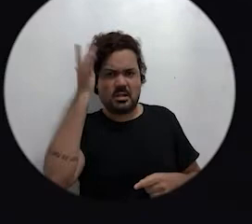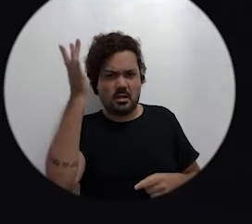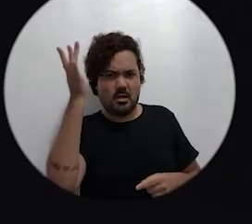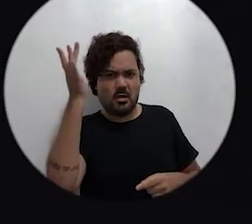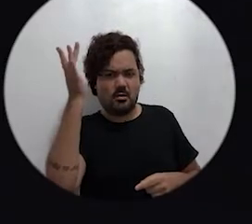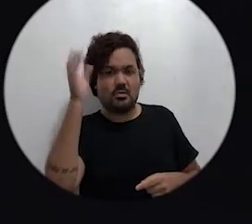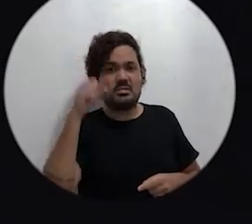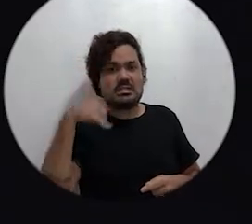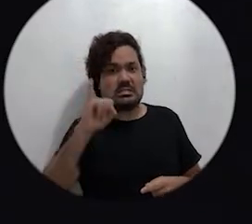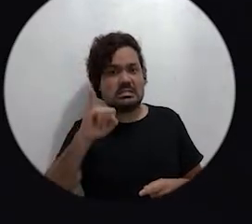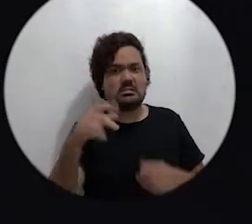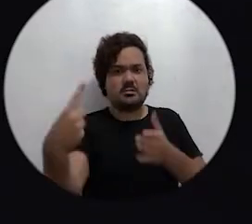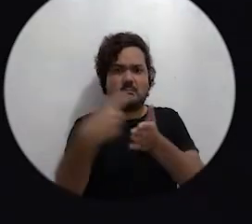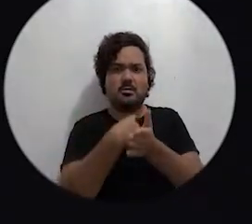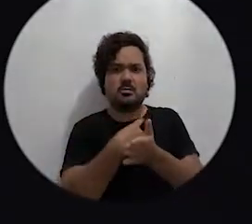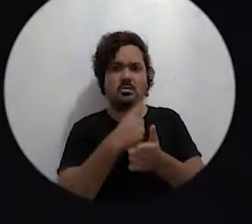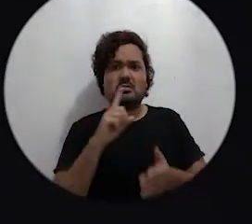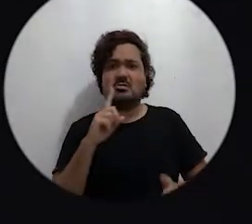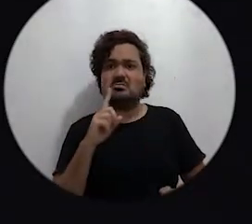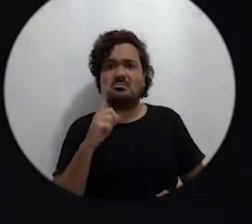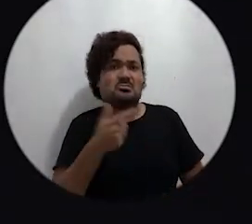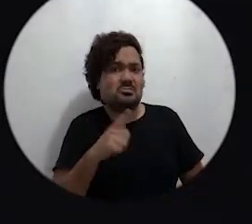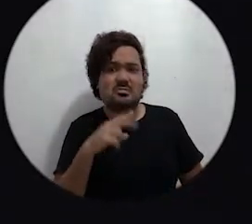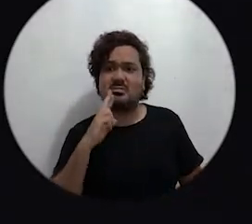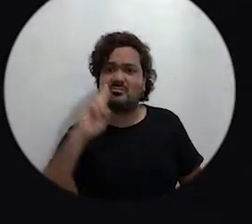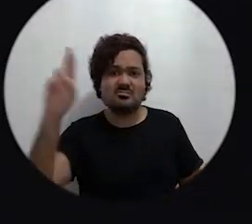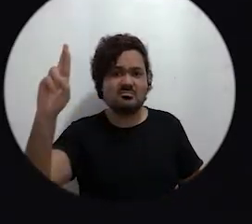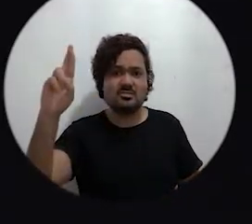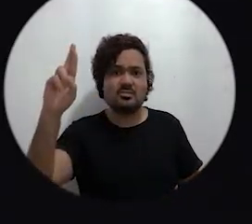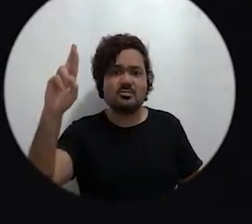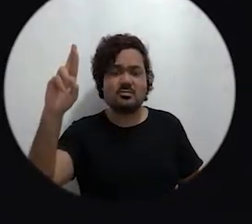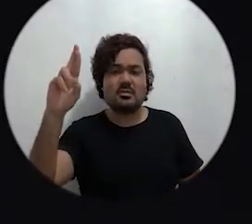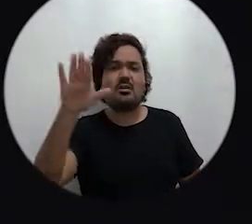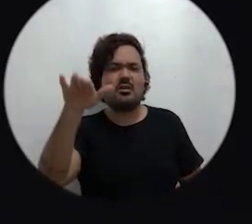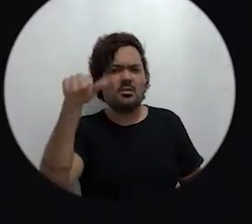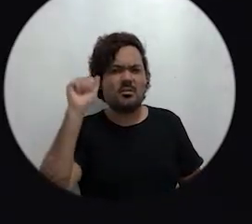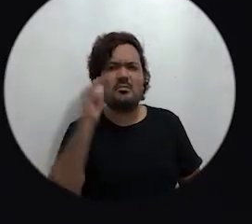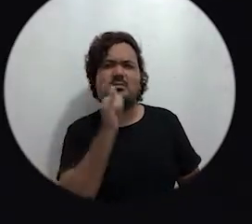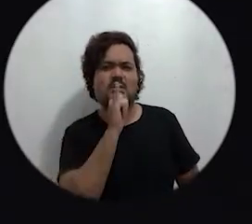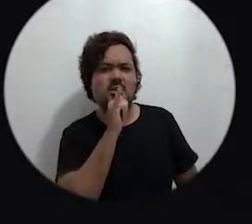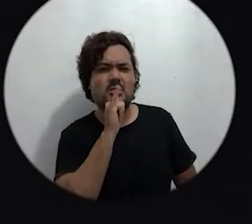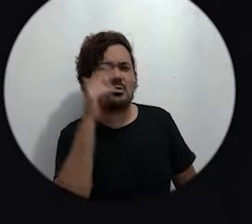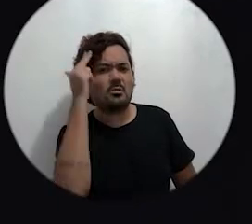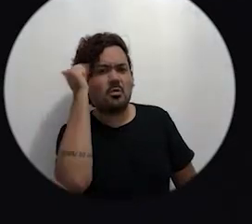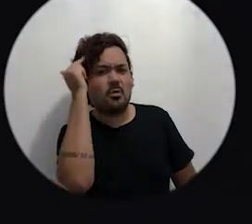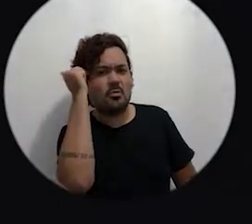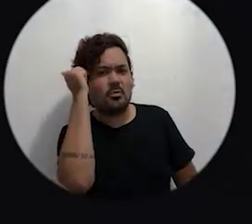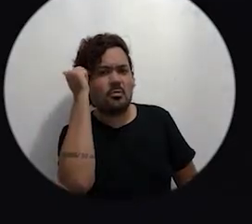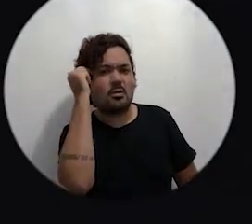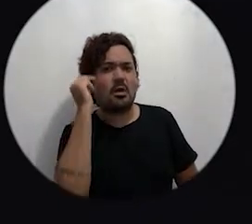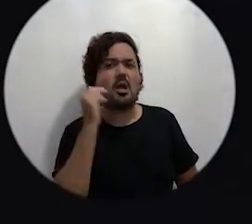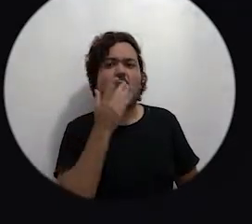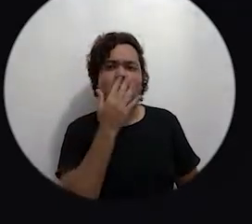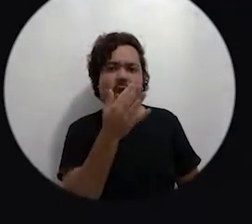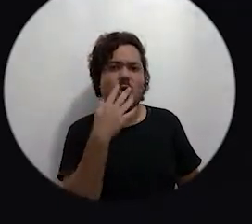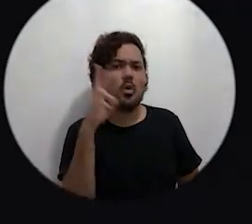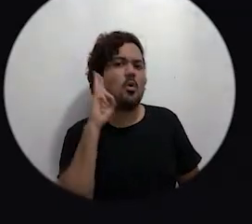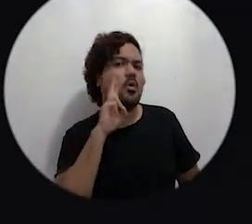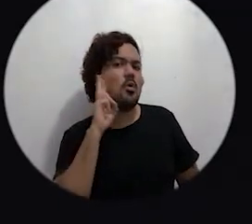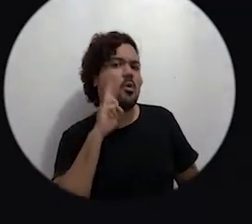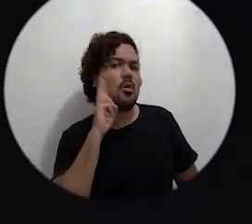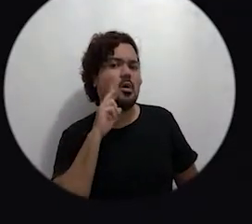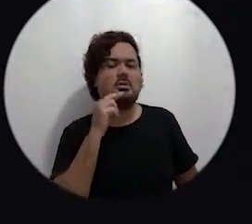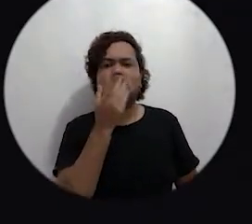claro, se perguntarem a nós, não vamos saber responder. Vamos pegar um exemplo muito comum: a cor